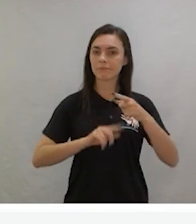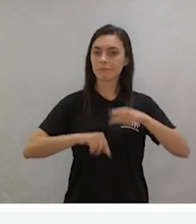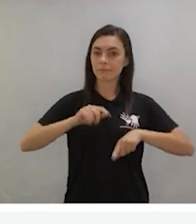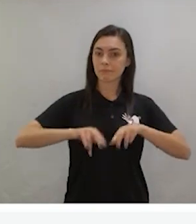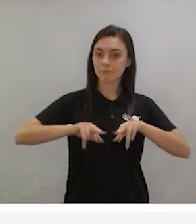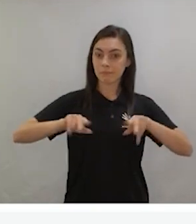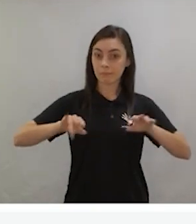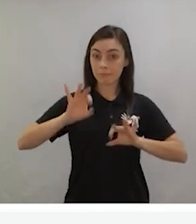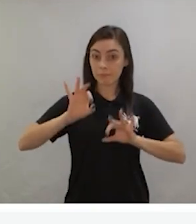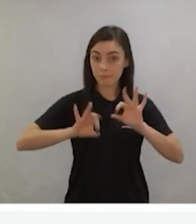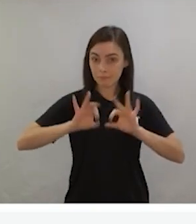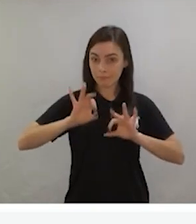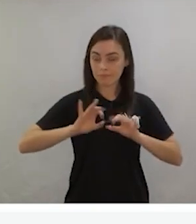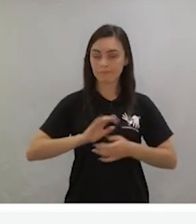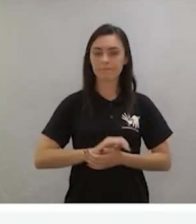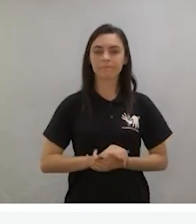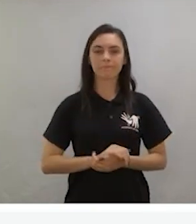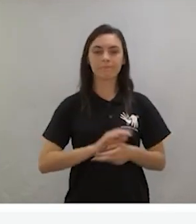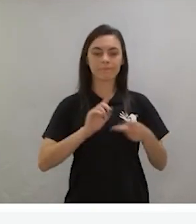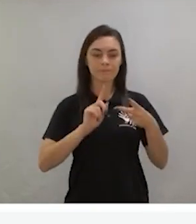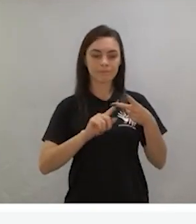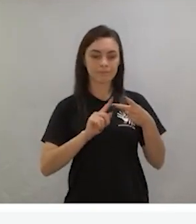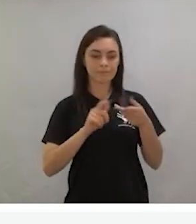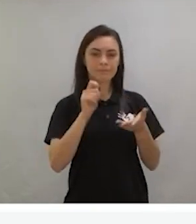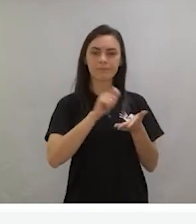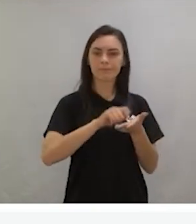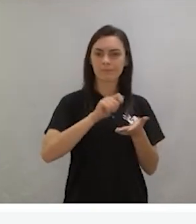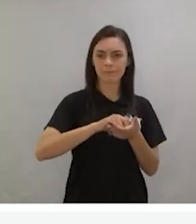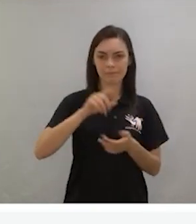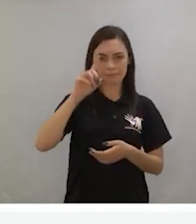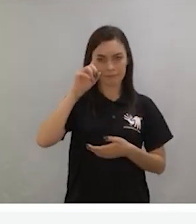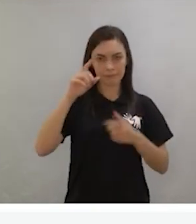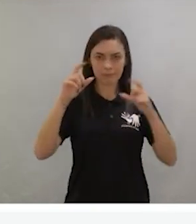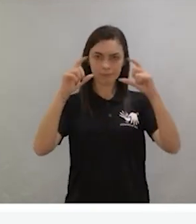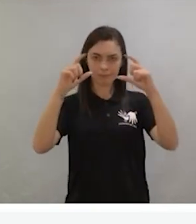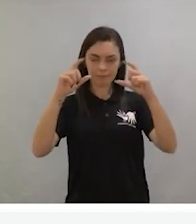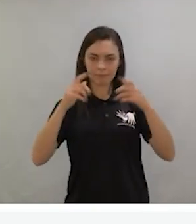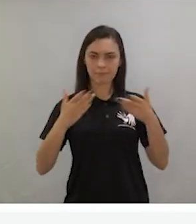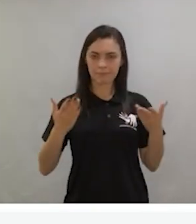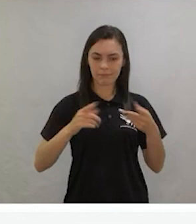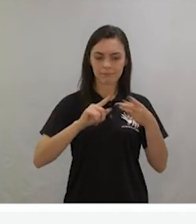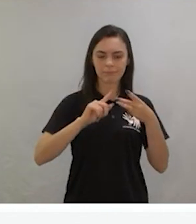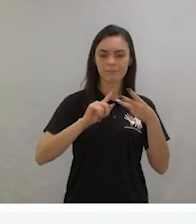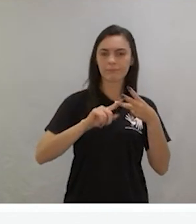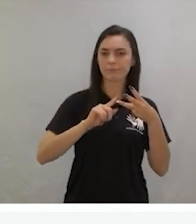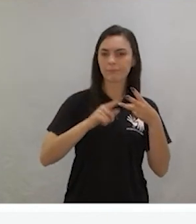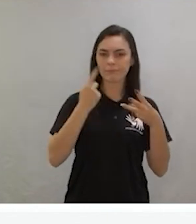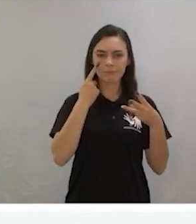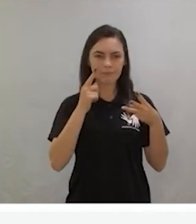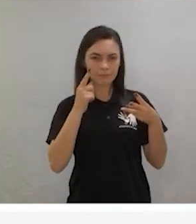nossos materiais, fizemos o cabeçalho, a charada,